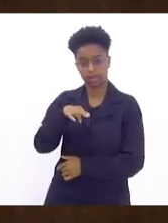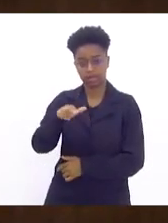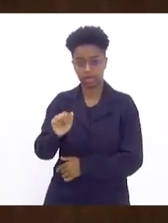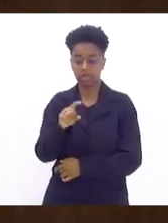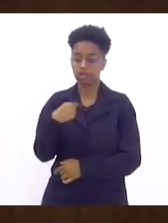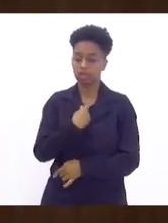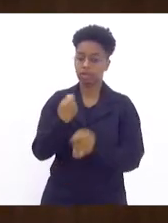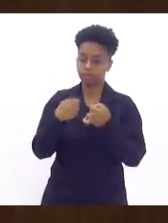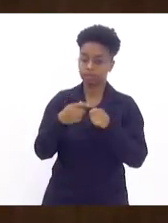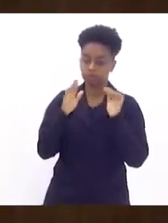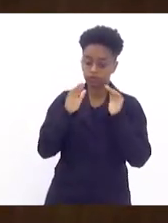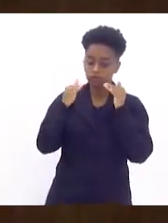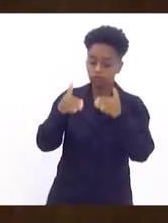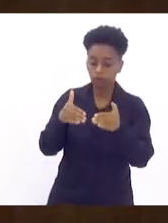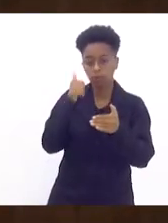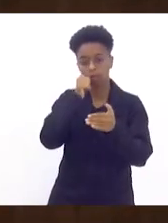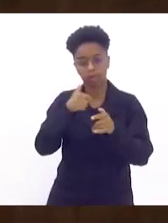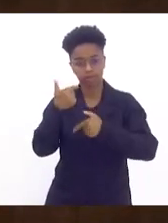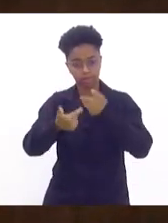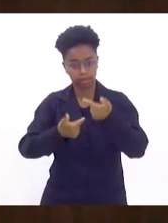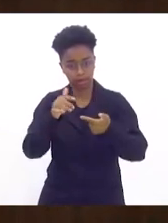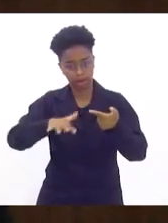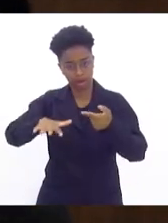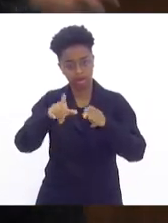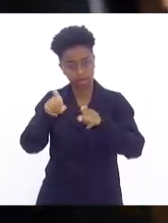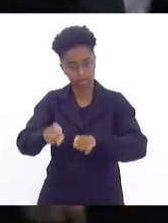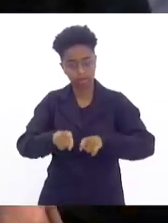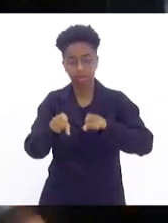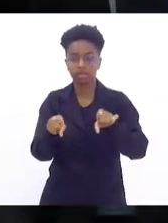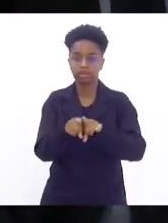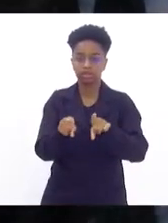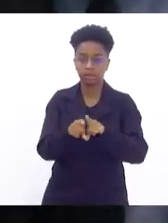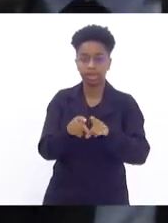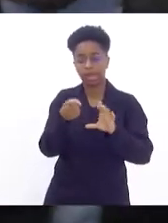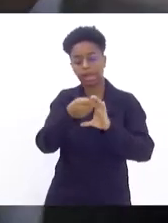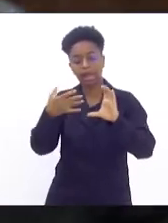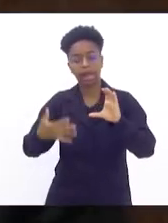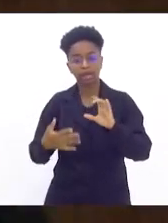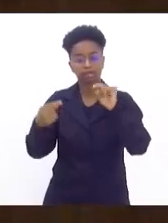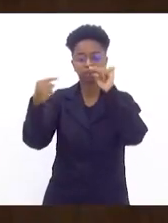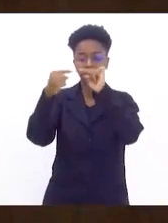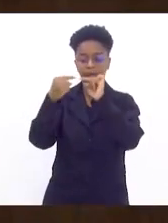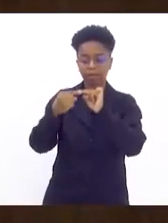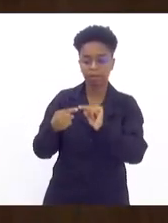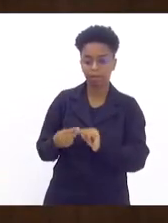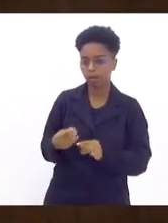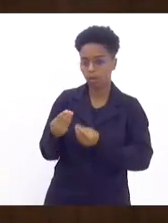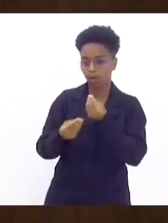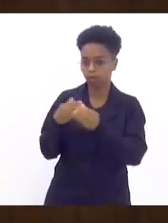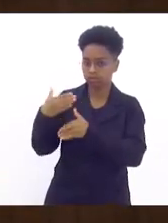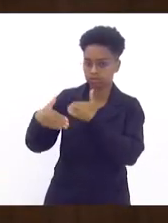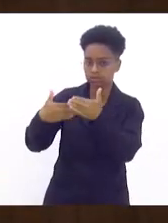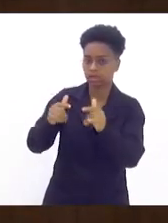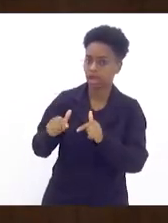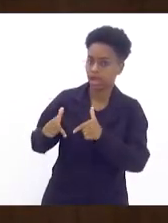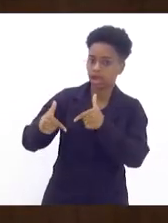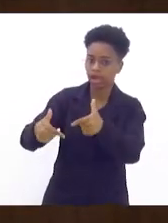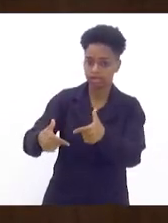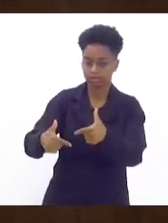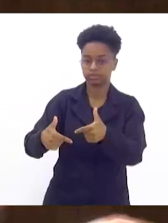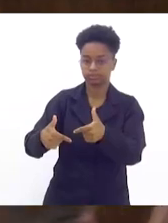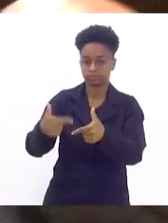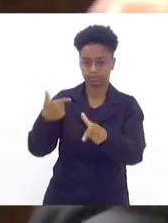voltemos nossos olhares para Mulher trabalhadora rural e para as particularidades que envolvem o pleno desenvolvimento de suas atividades